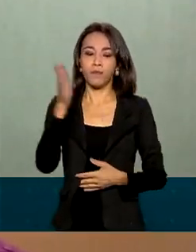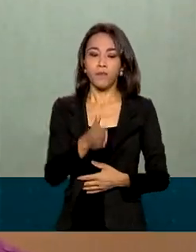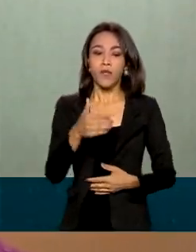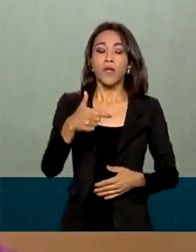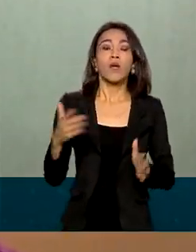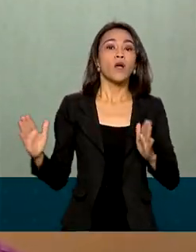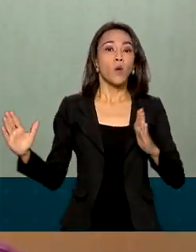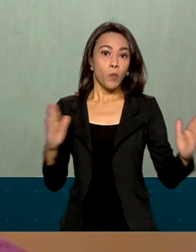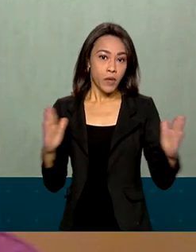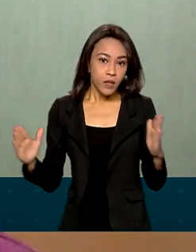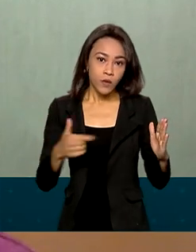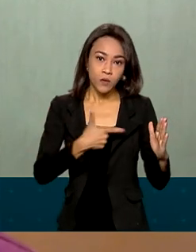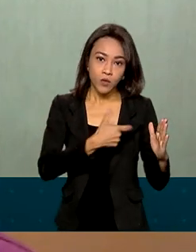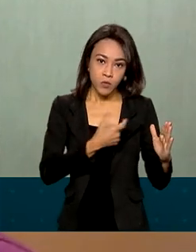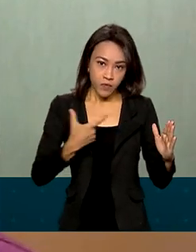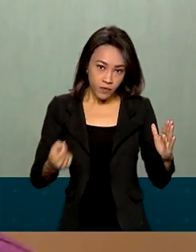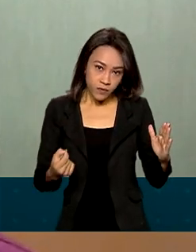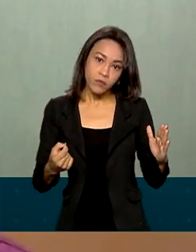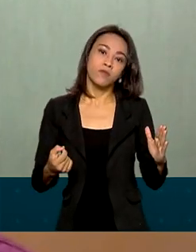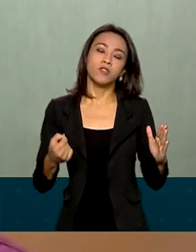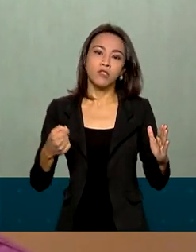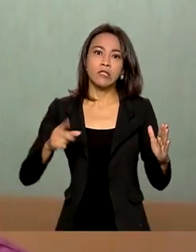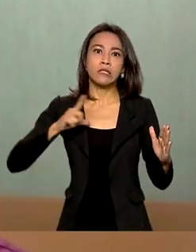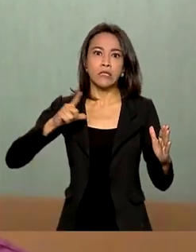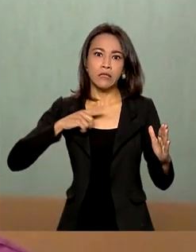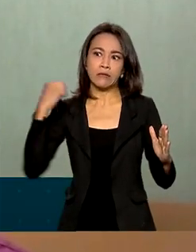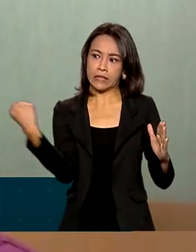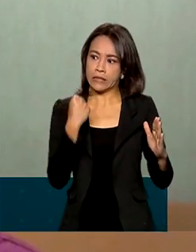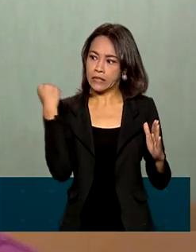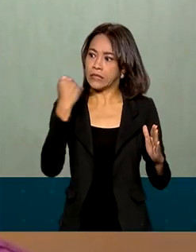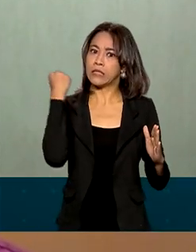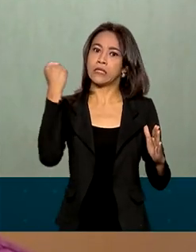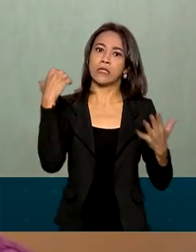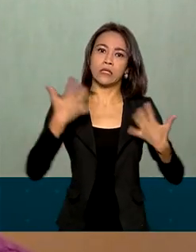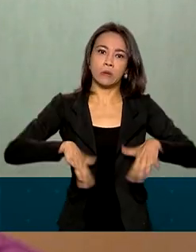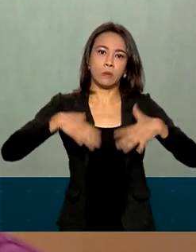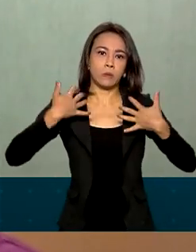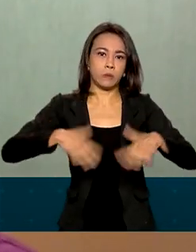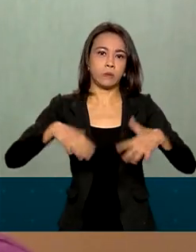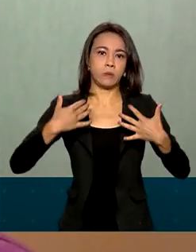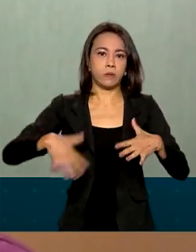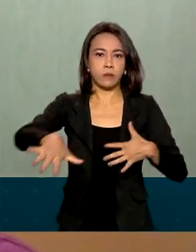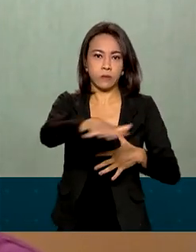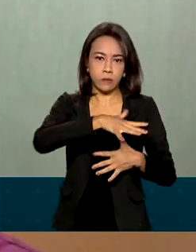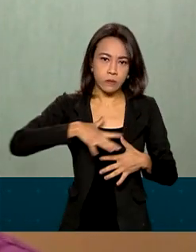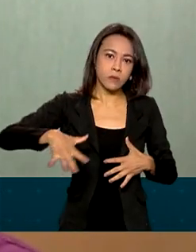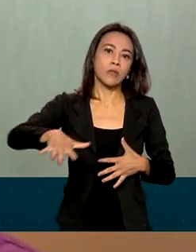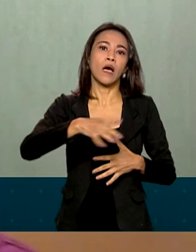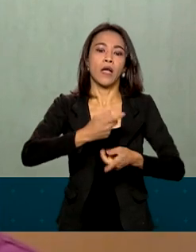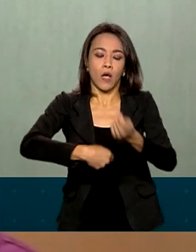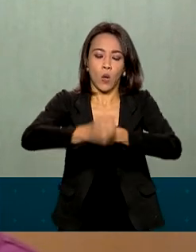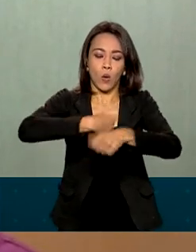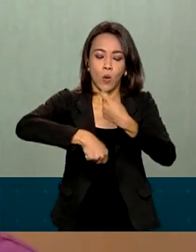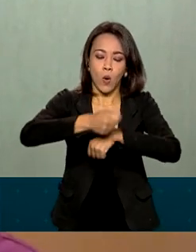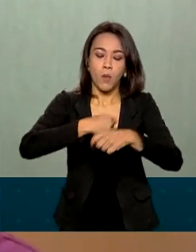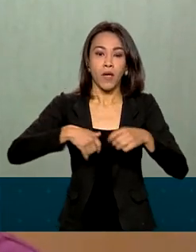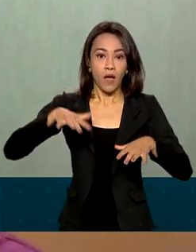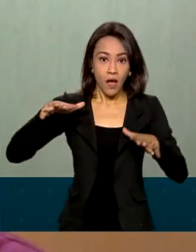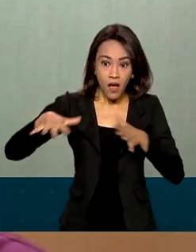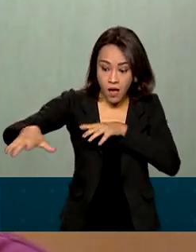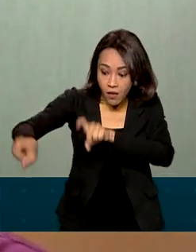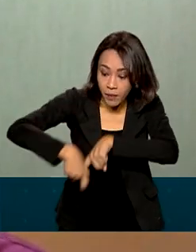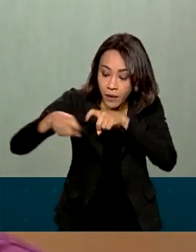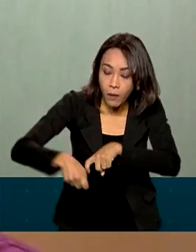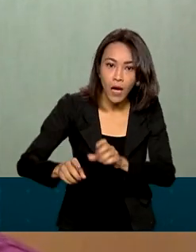cor 2019 que trouxe como consequência e uma crise econômica em escala Global o setor agropecuário acabou se destacando em